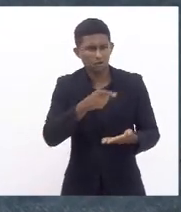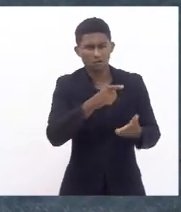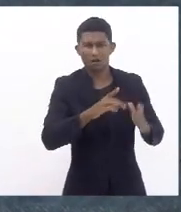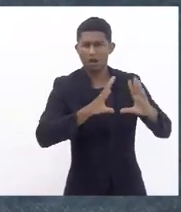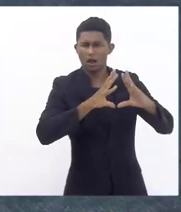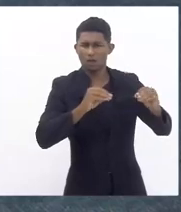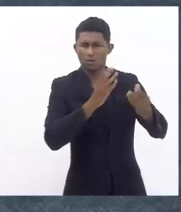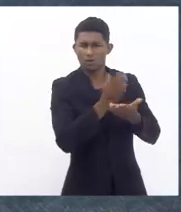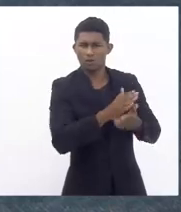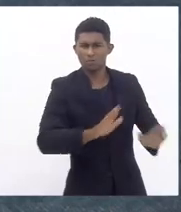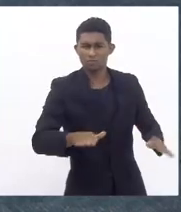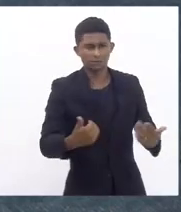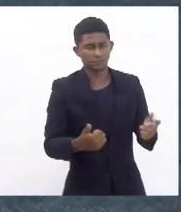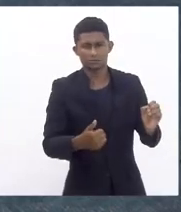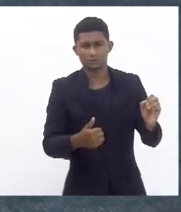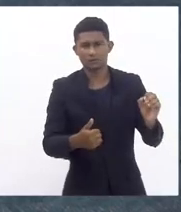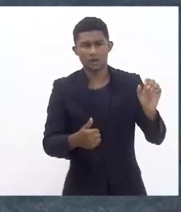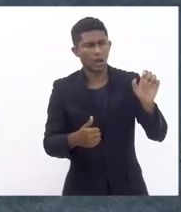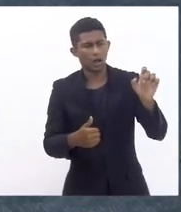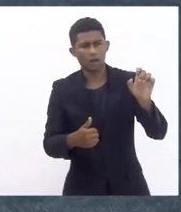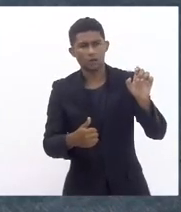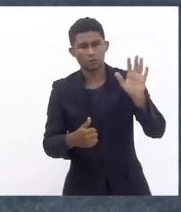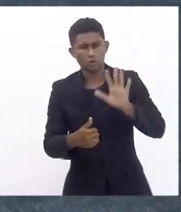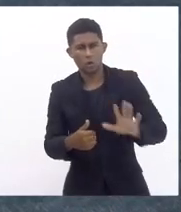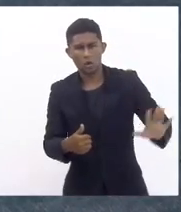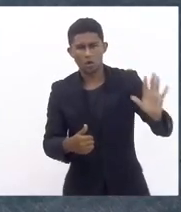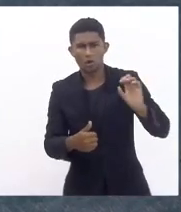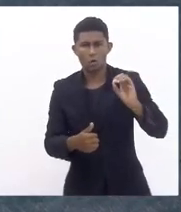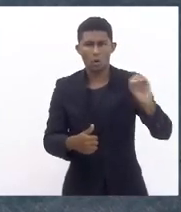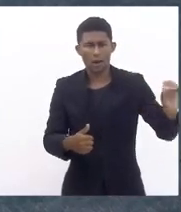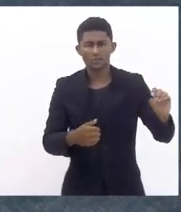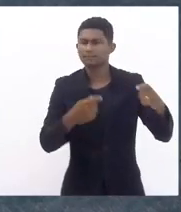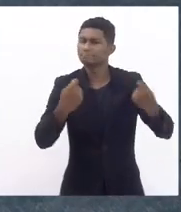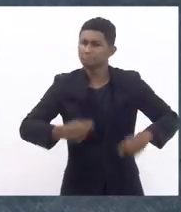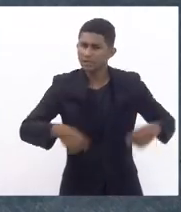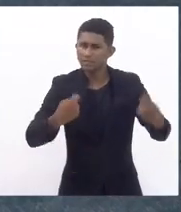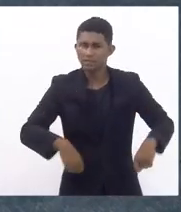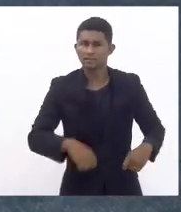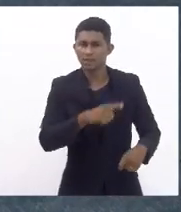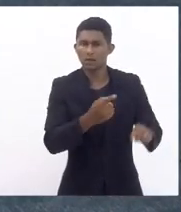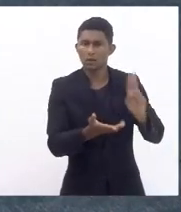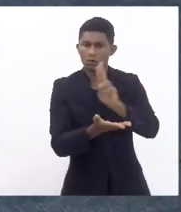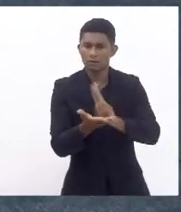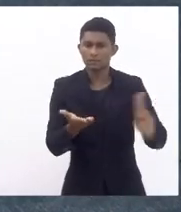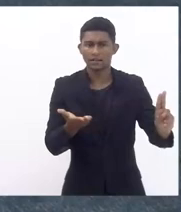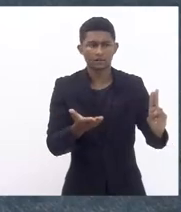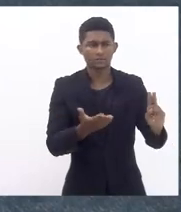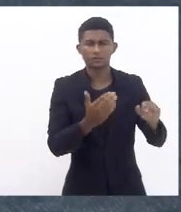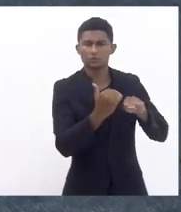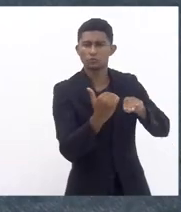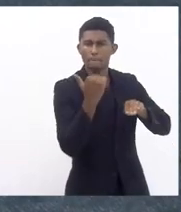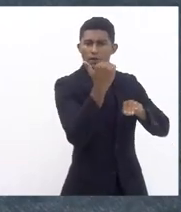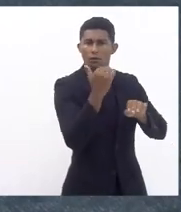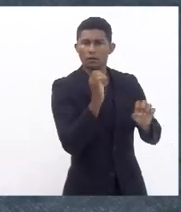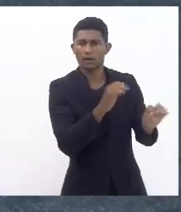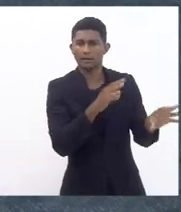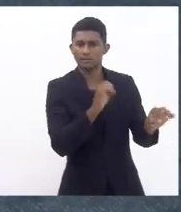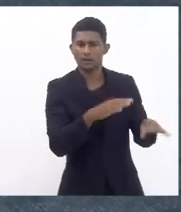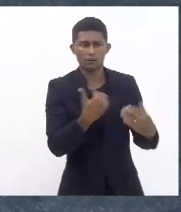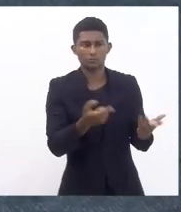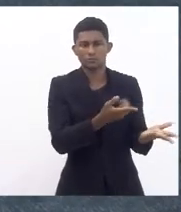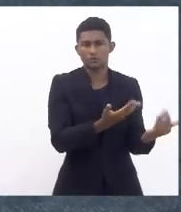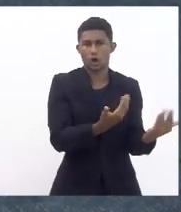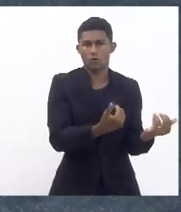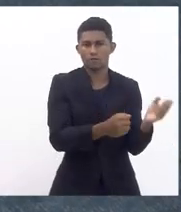Oeste, que precisa de ter curso superior para que possa dar oportunidade para os nossos jovens, nós não vamos nos omitir.